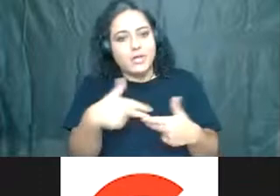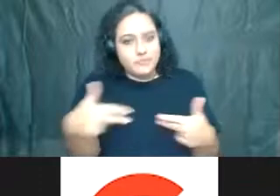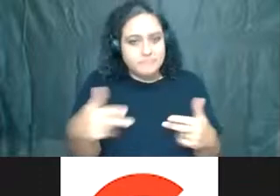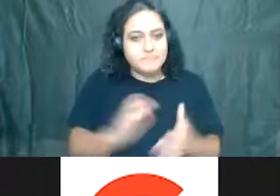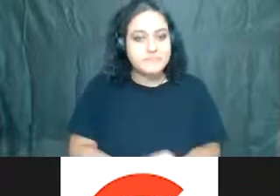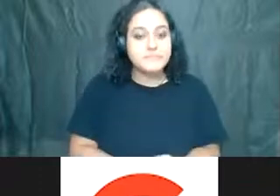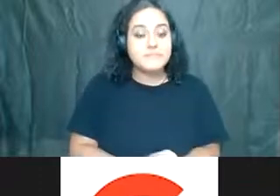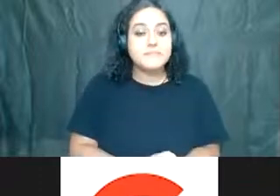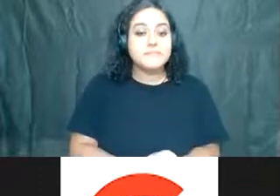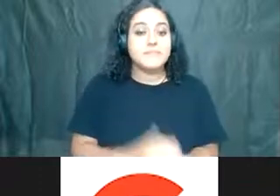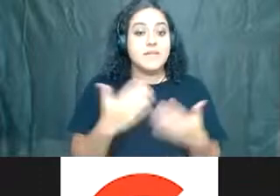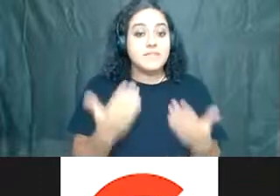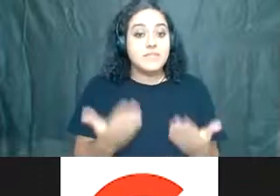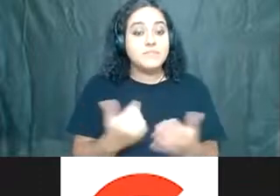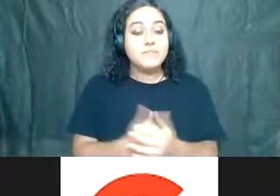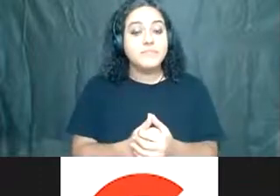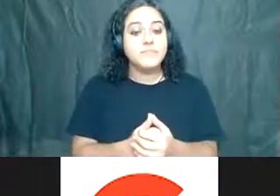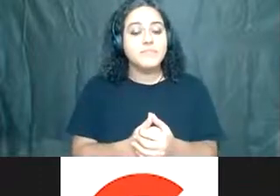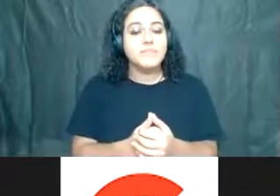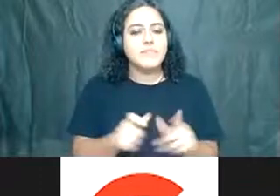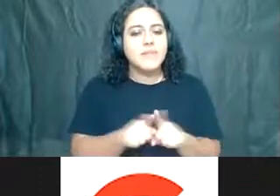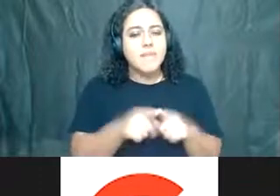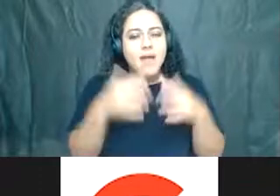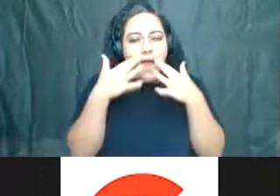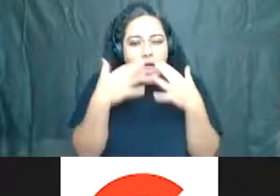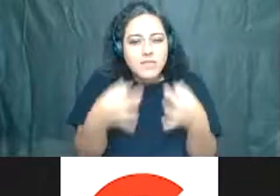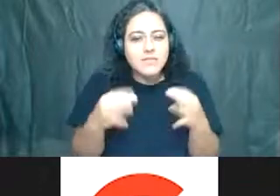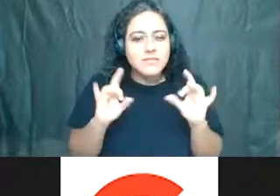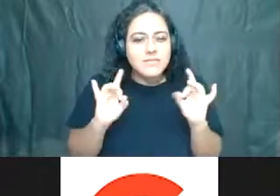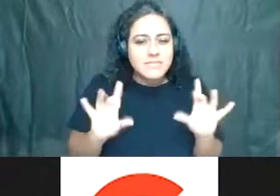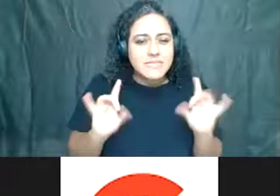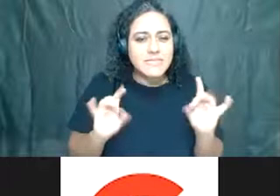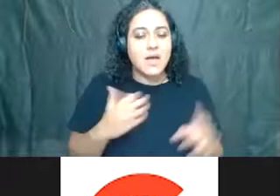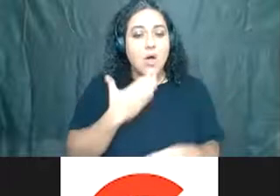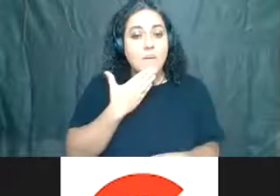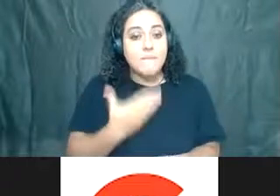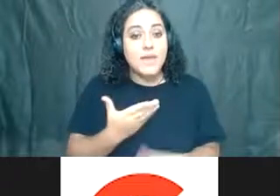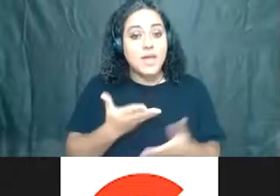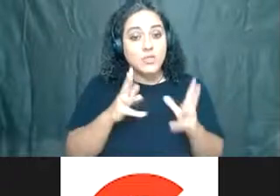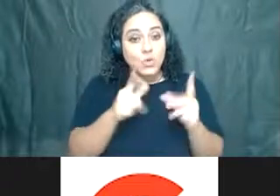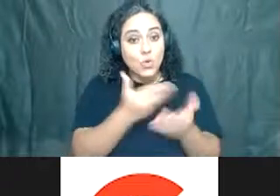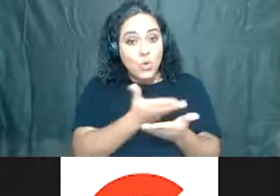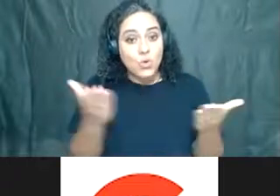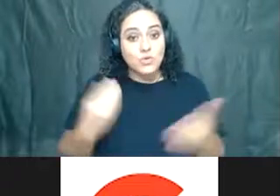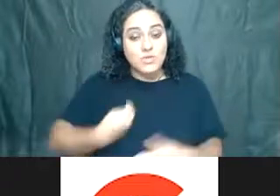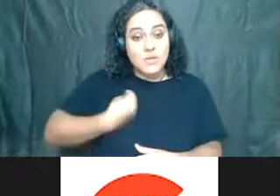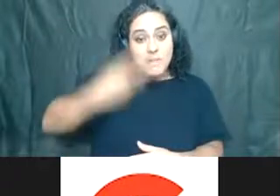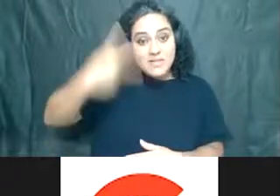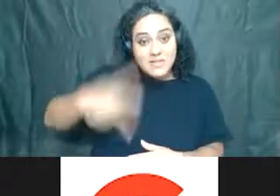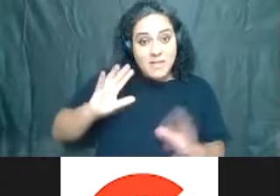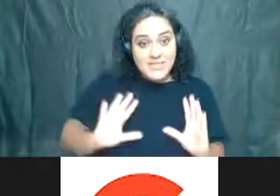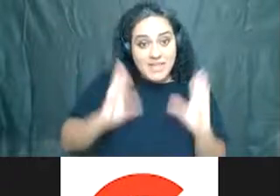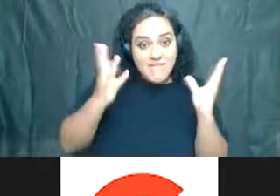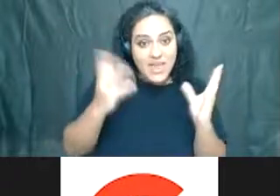Então, uma atenção especial que eu peço para que todos os participantes deste evento,